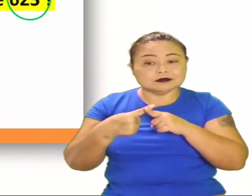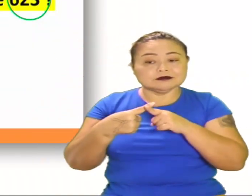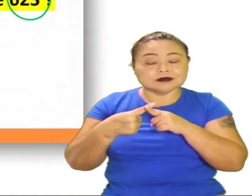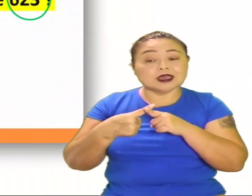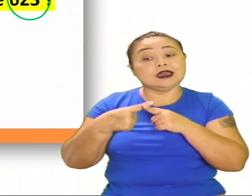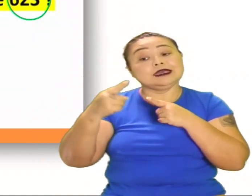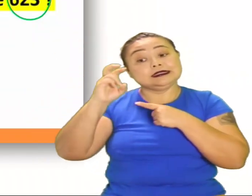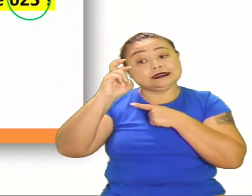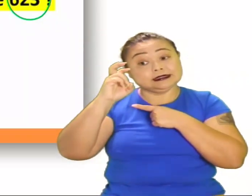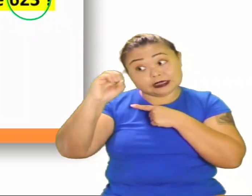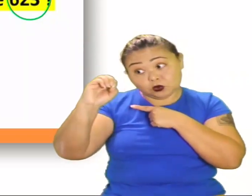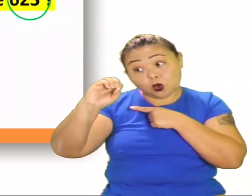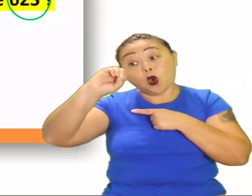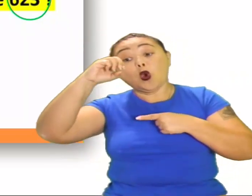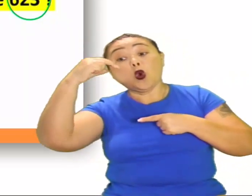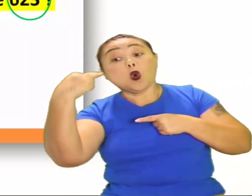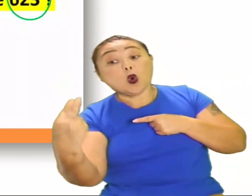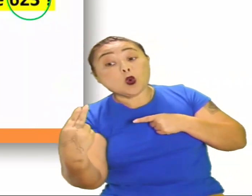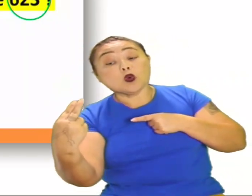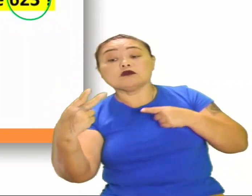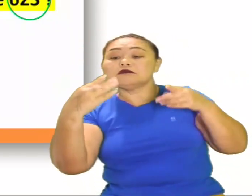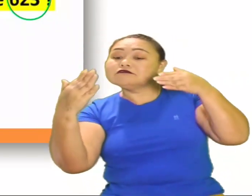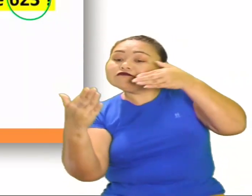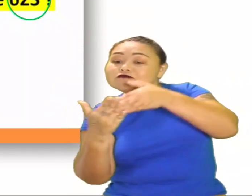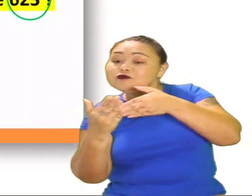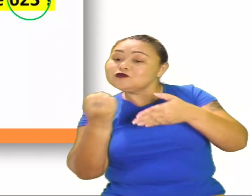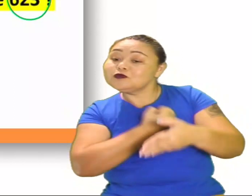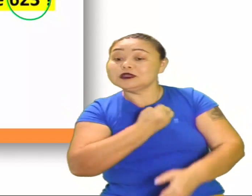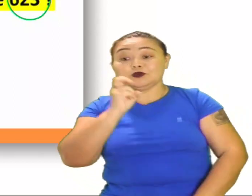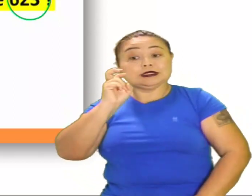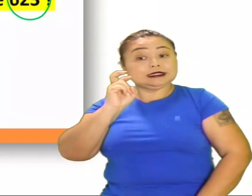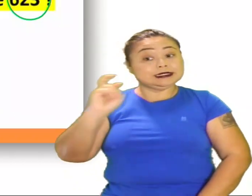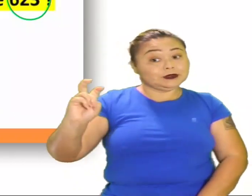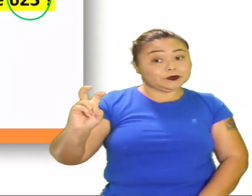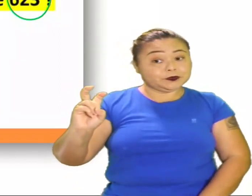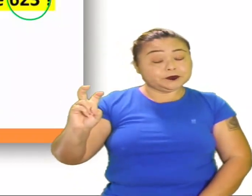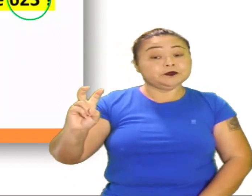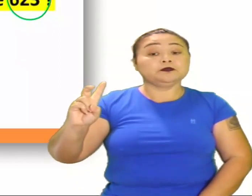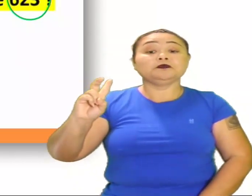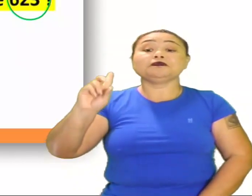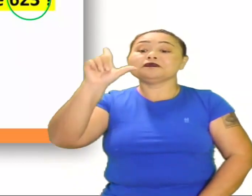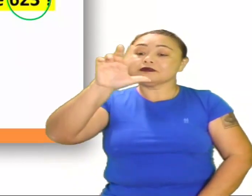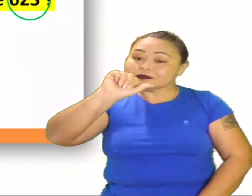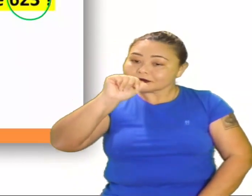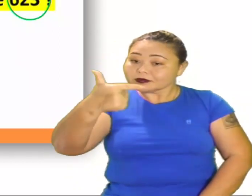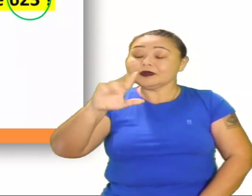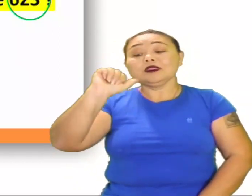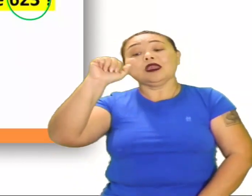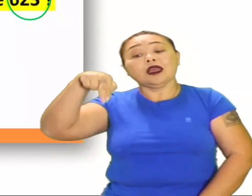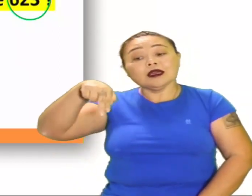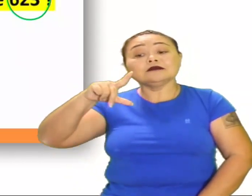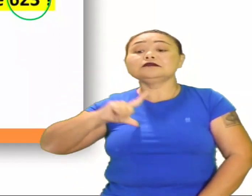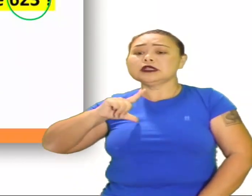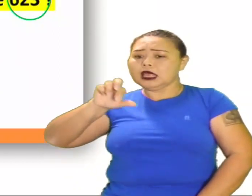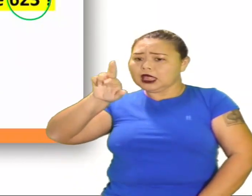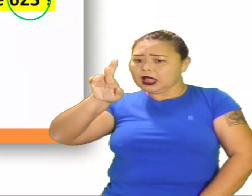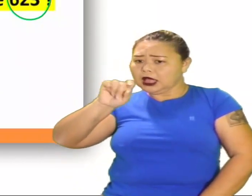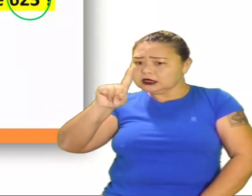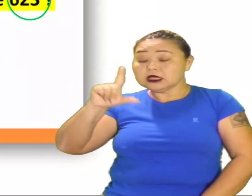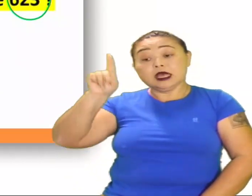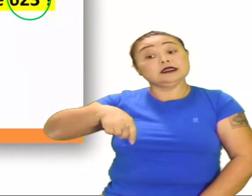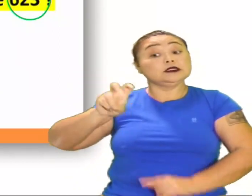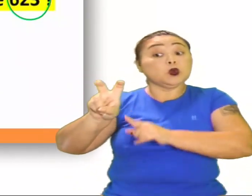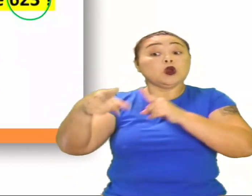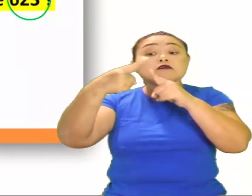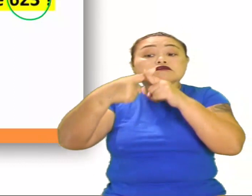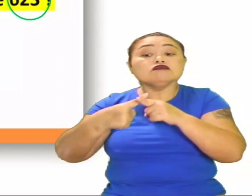que terminar em 0 ou 5. Certo? Certo. Eu tenho o A1, eu tenho o N, eu tenho a razão. A razão é 5,